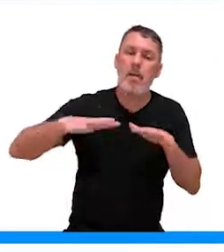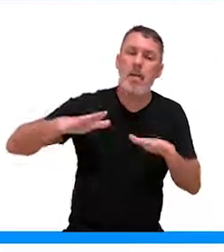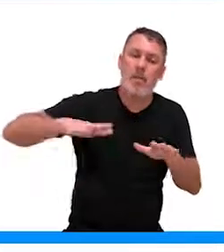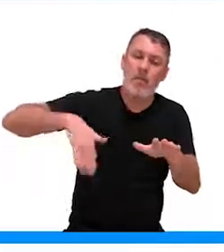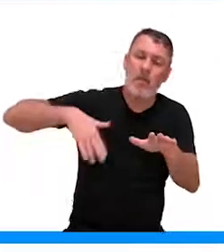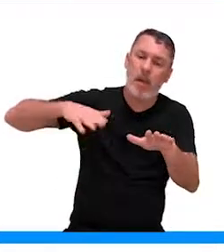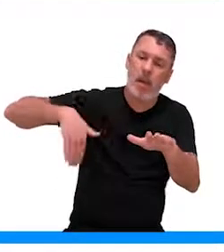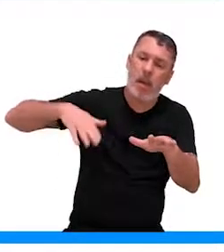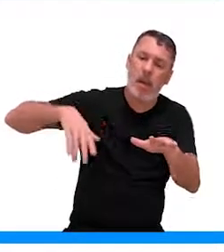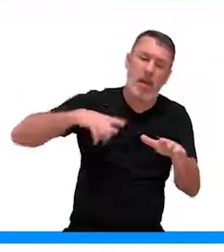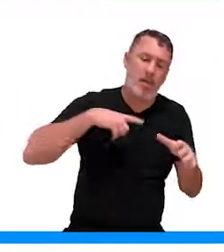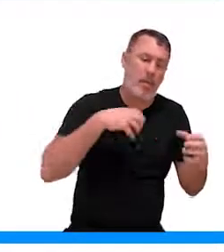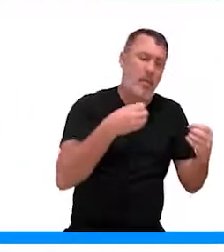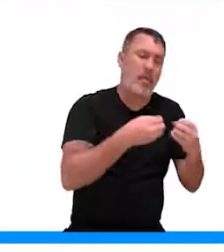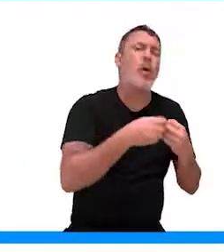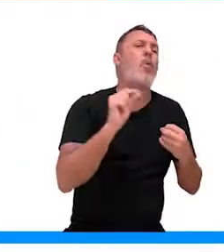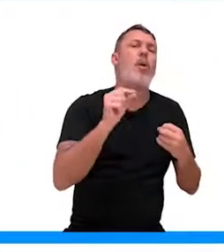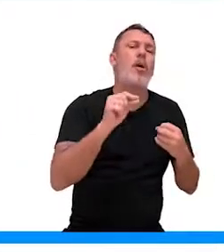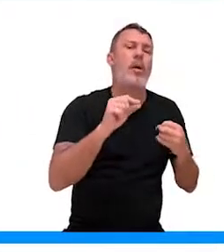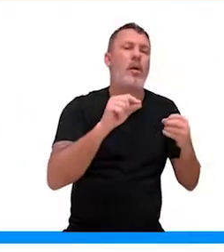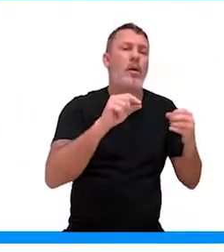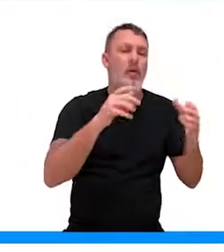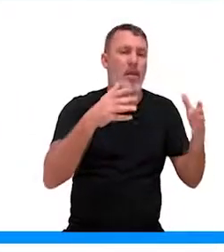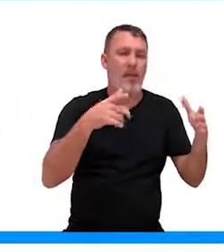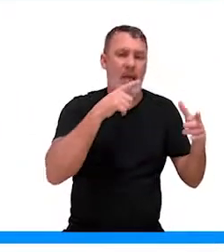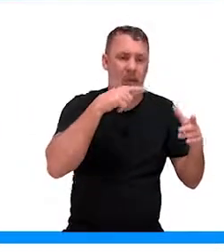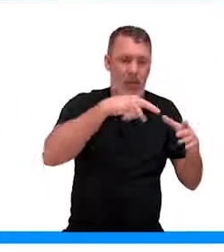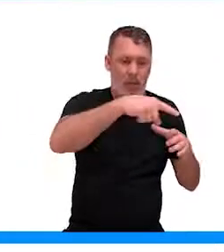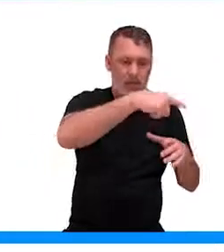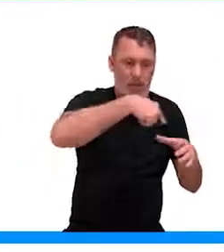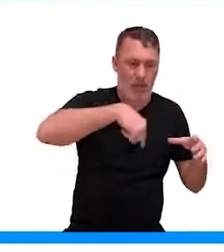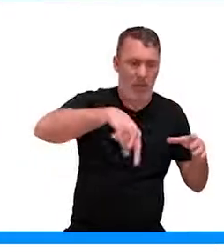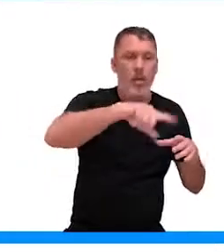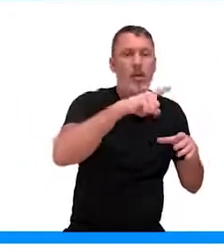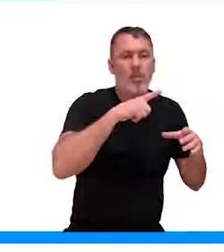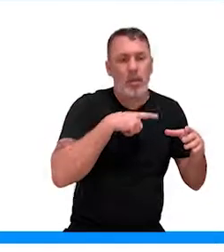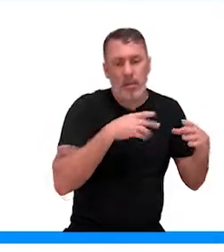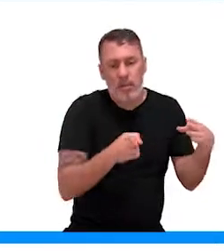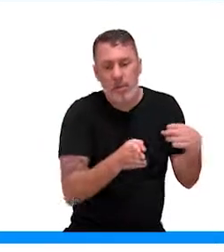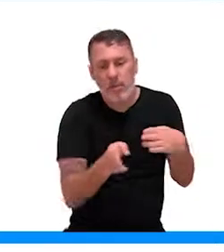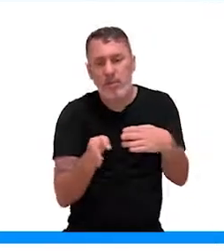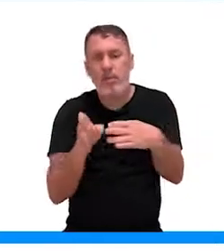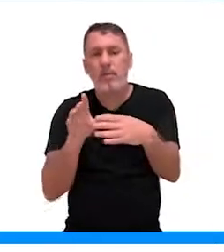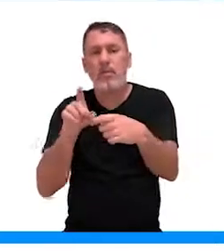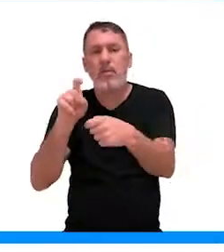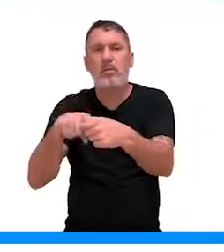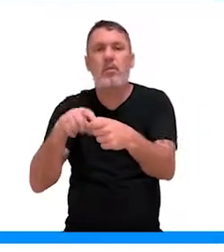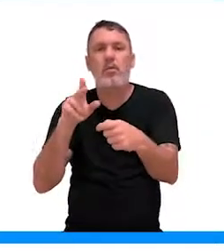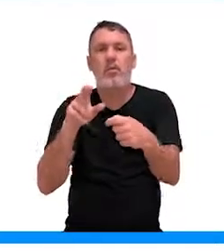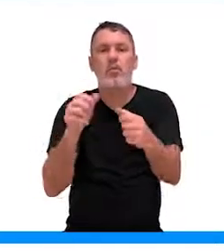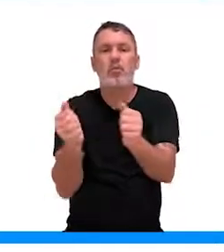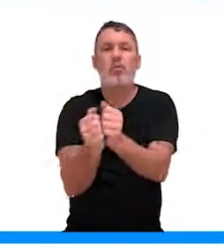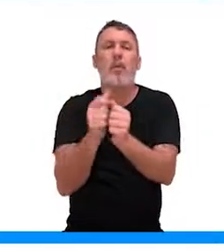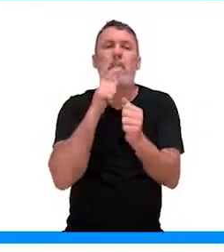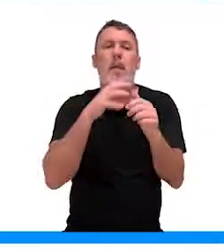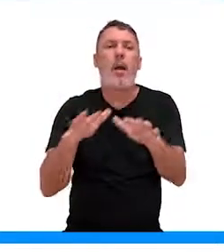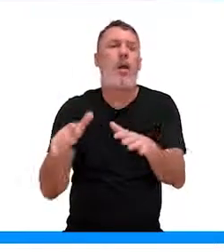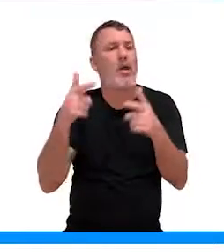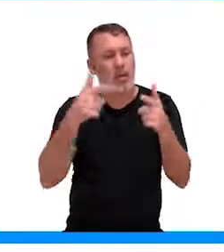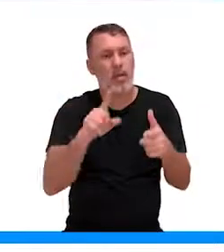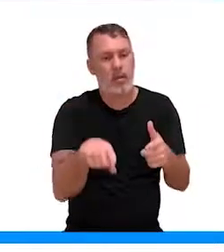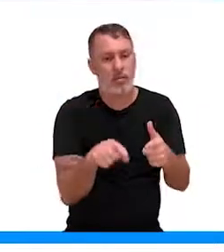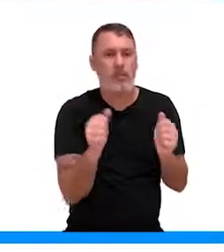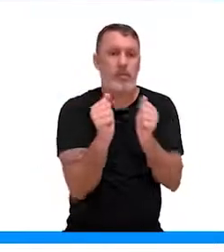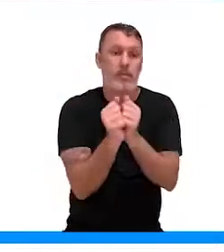e direta com o mar. Tudo bem? E eles podem ser chamados de lagunas. E nós temos aqui